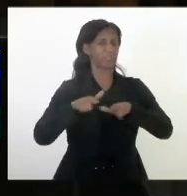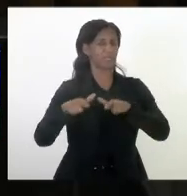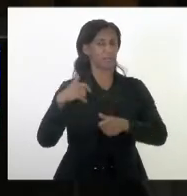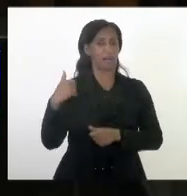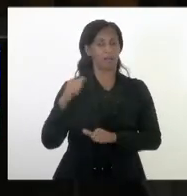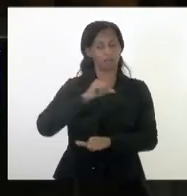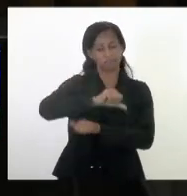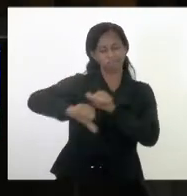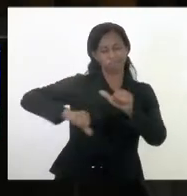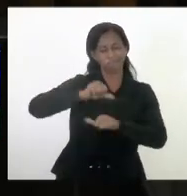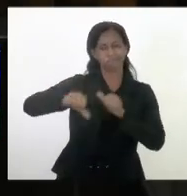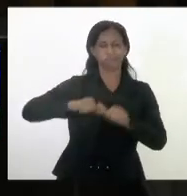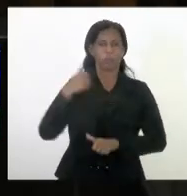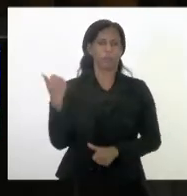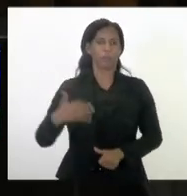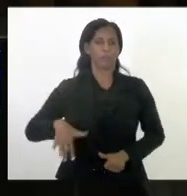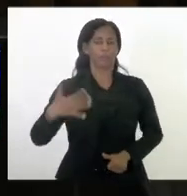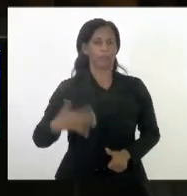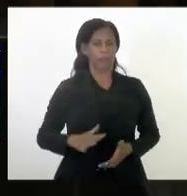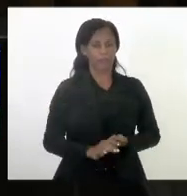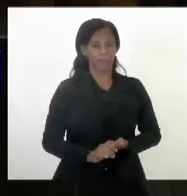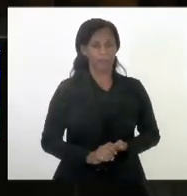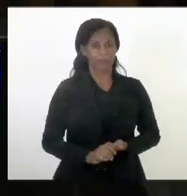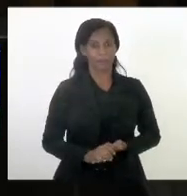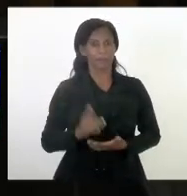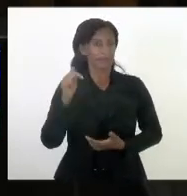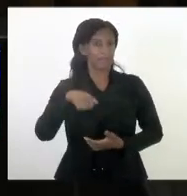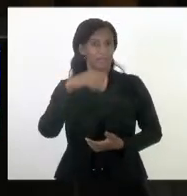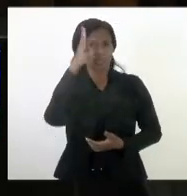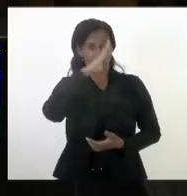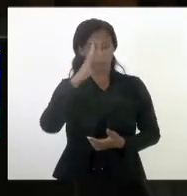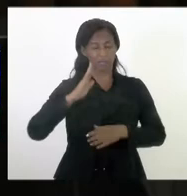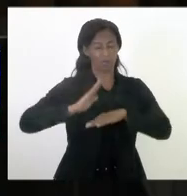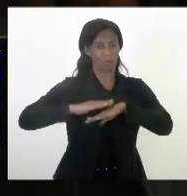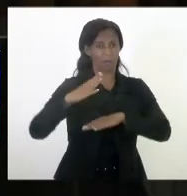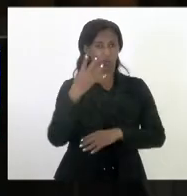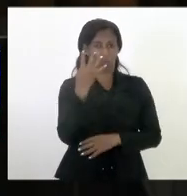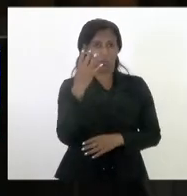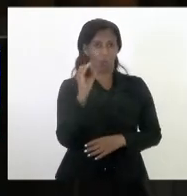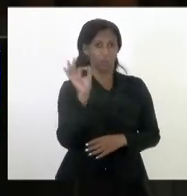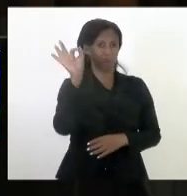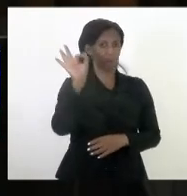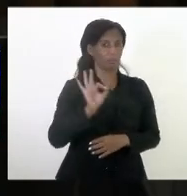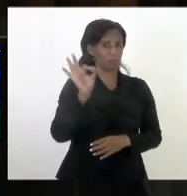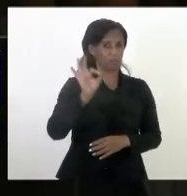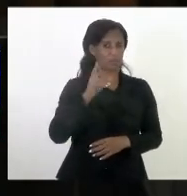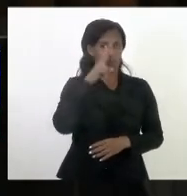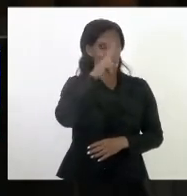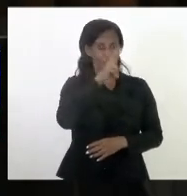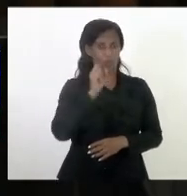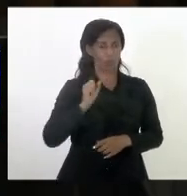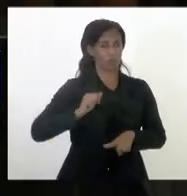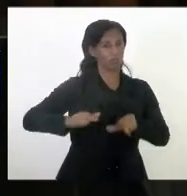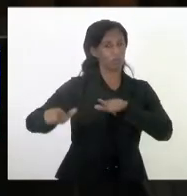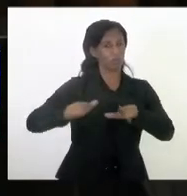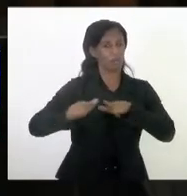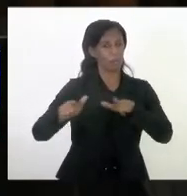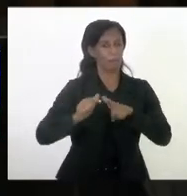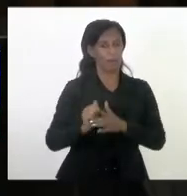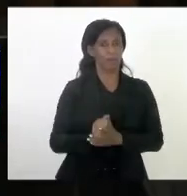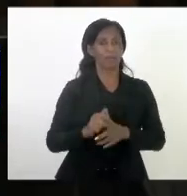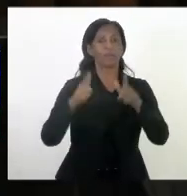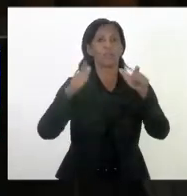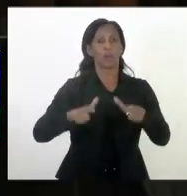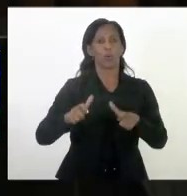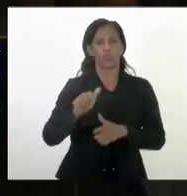cara. E o reflexo disso é que, no Brasil, mais de 40% da força de trabalho está na informalidade. Se a gente